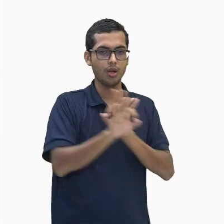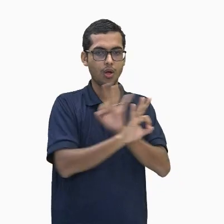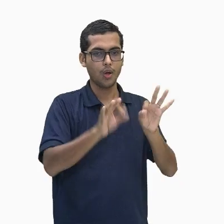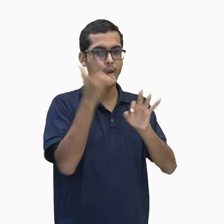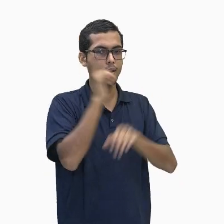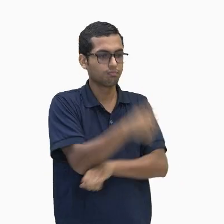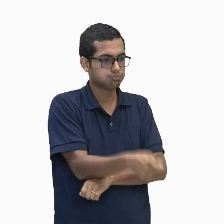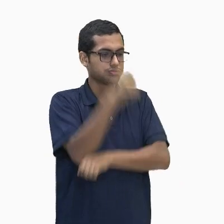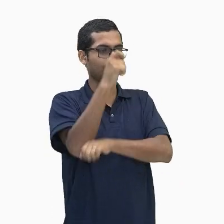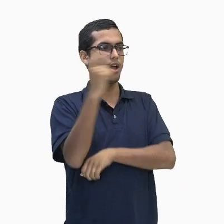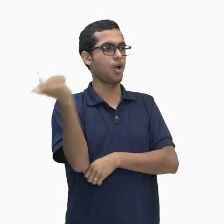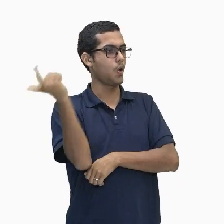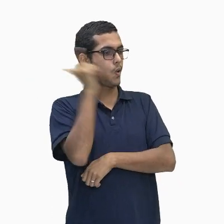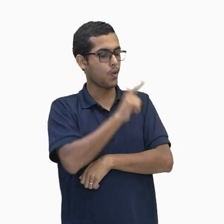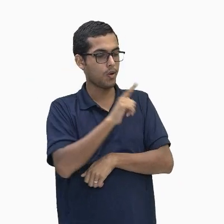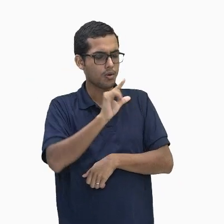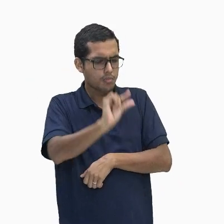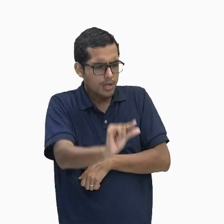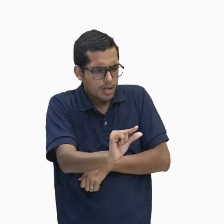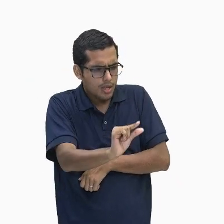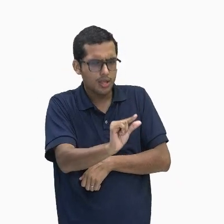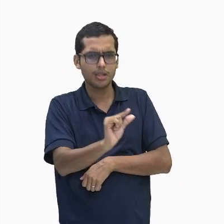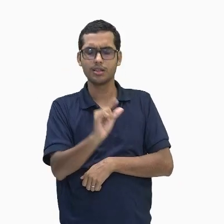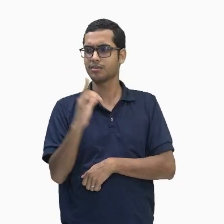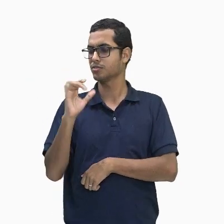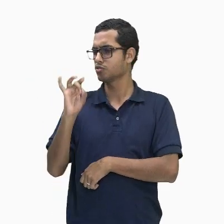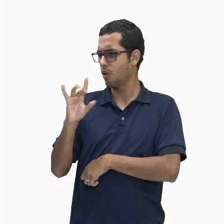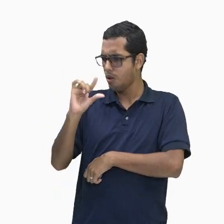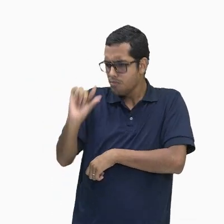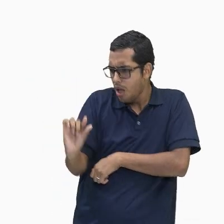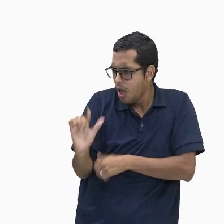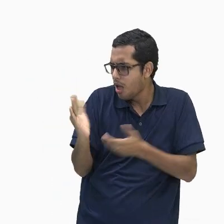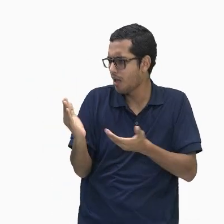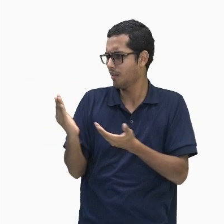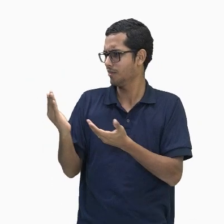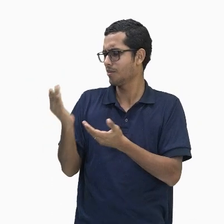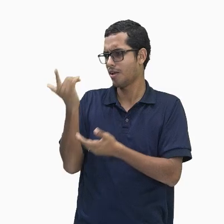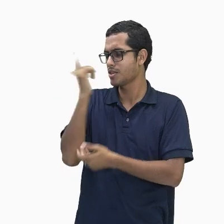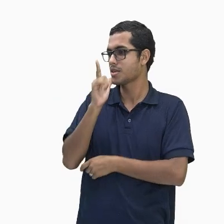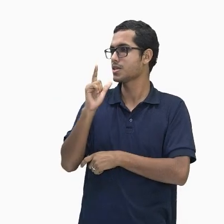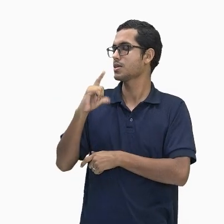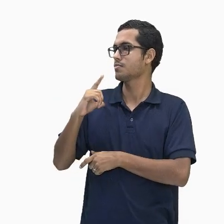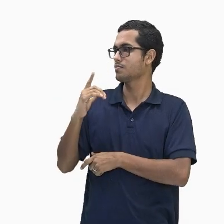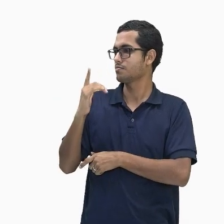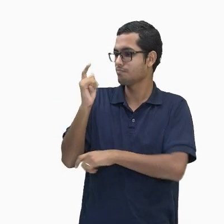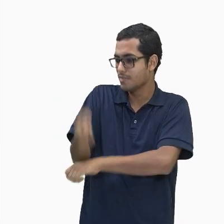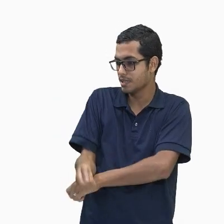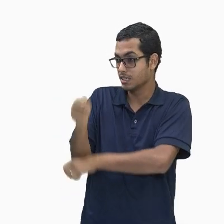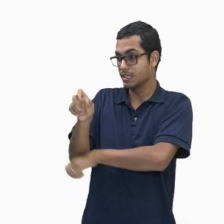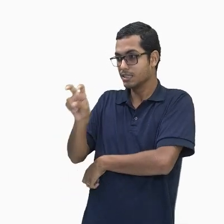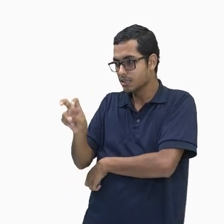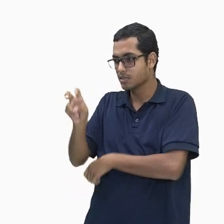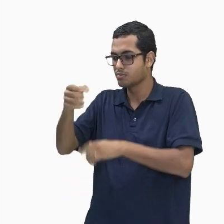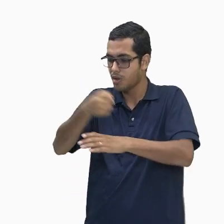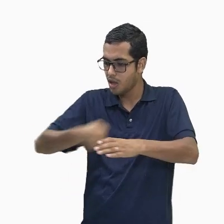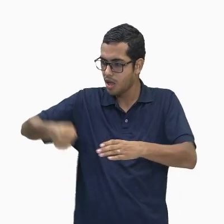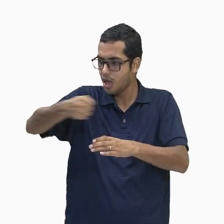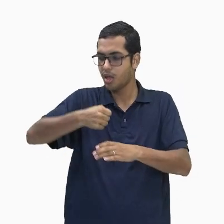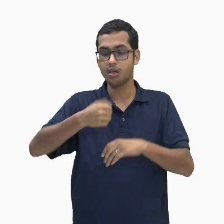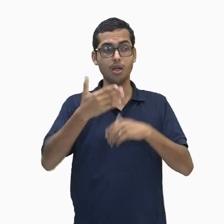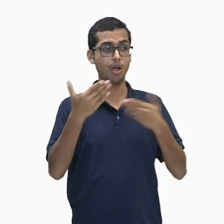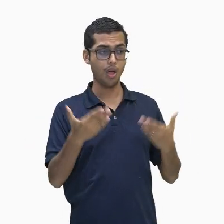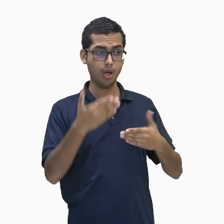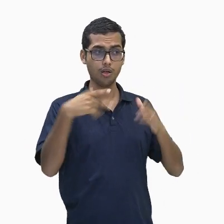esse tamanho vai ter que pescar uns 5 para dar pro pirão. E aí o menino diz, olha tia Zefa,